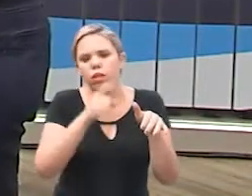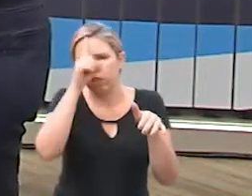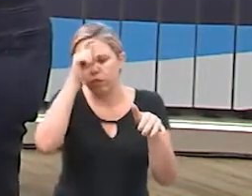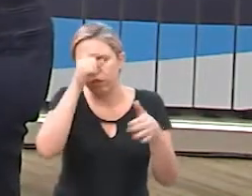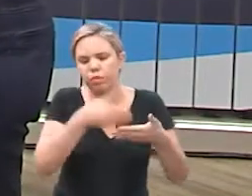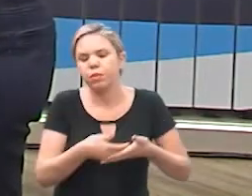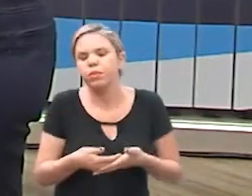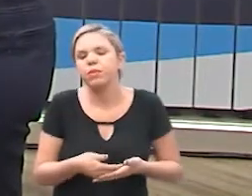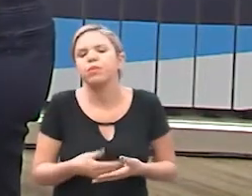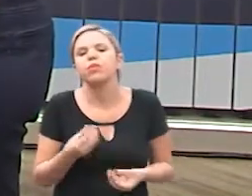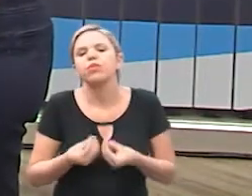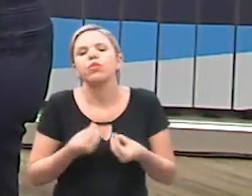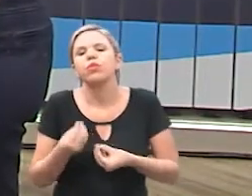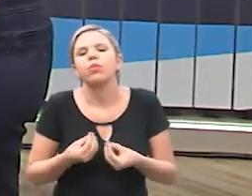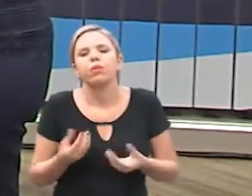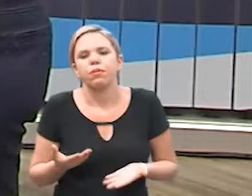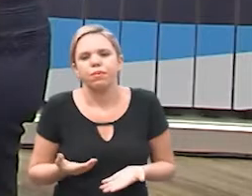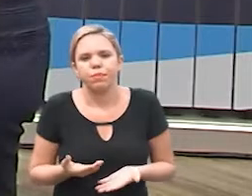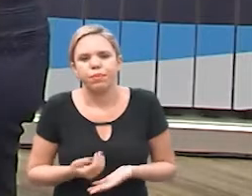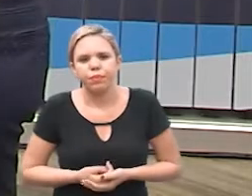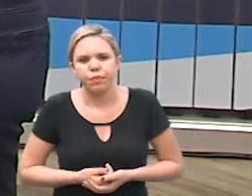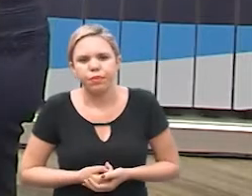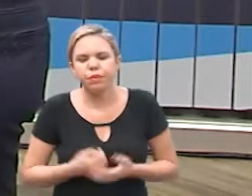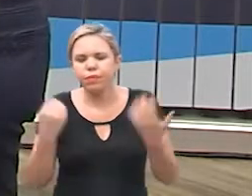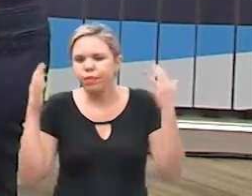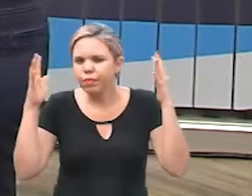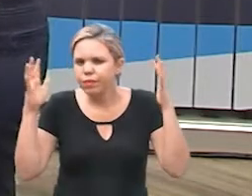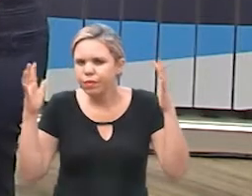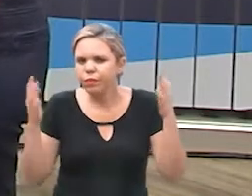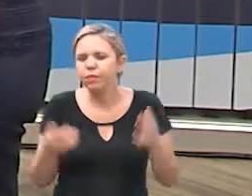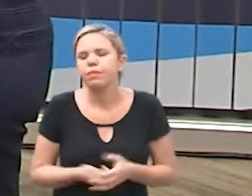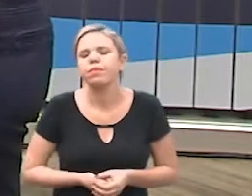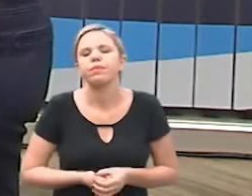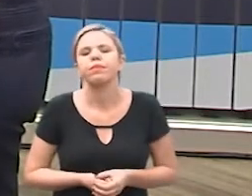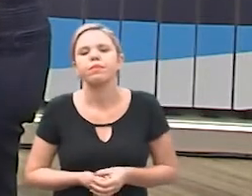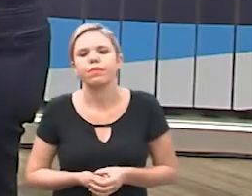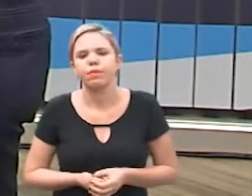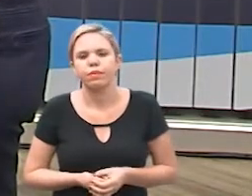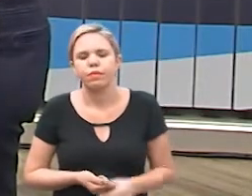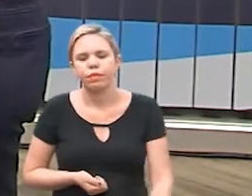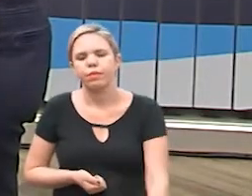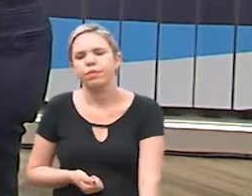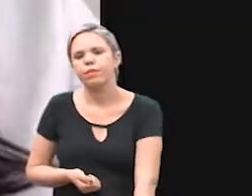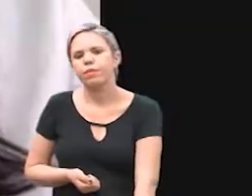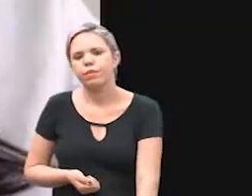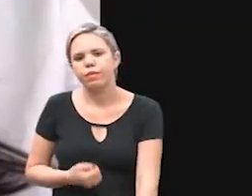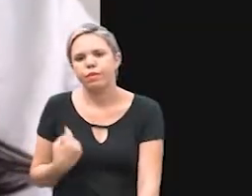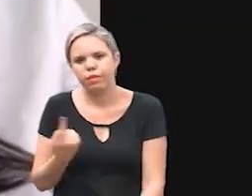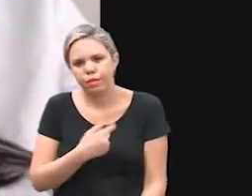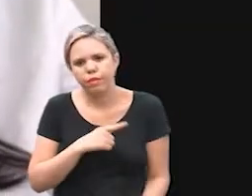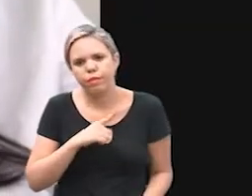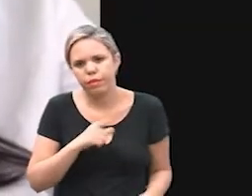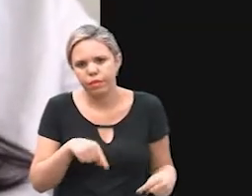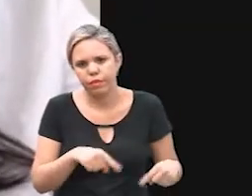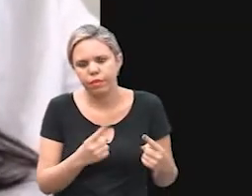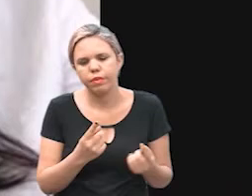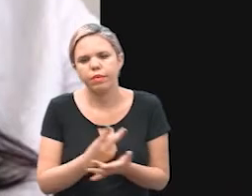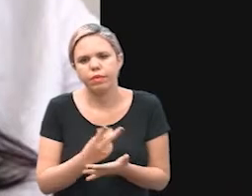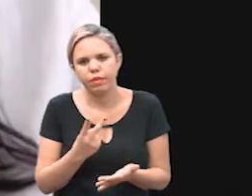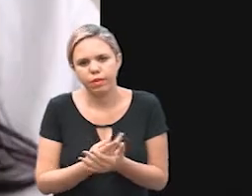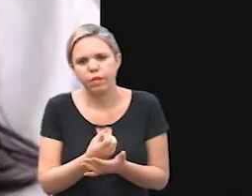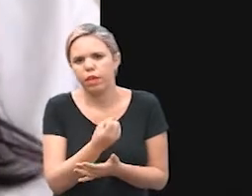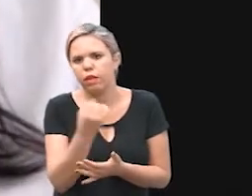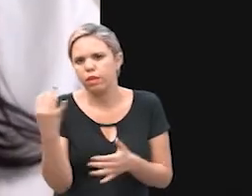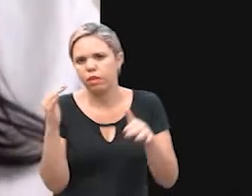Hoje é uma situação até que a gente está comemorando um pouco, mas aí nós temos o desafio de